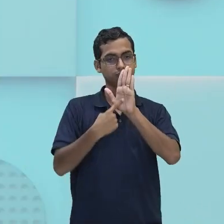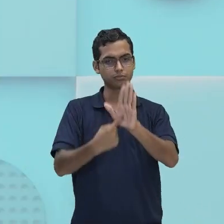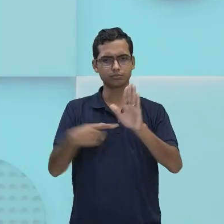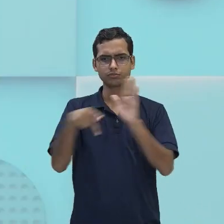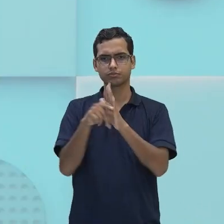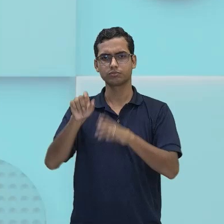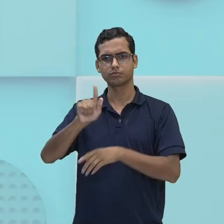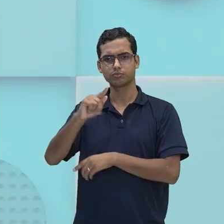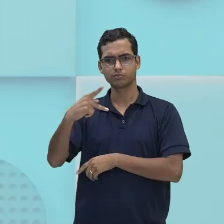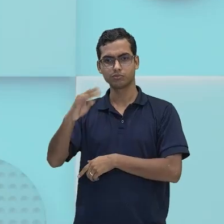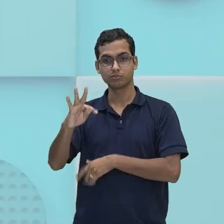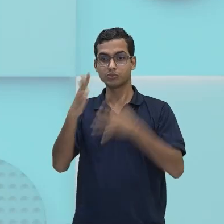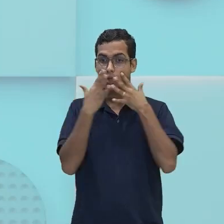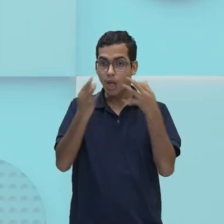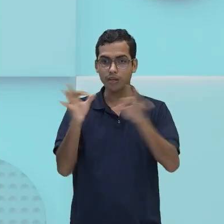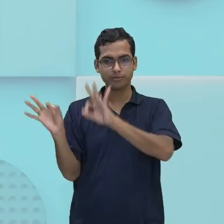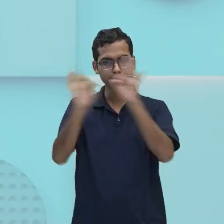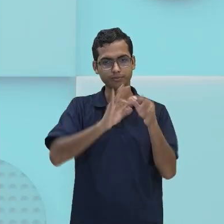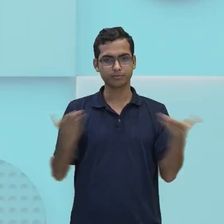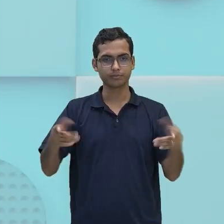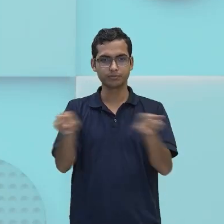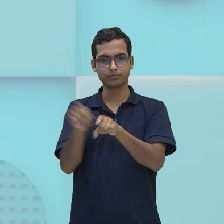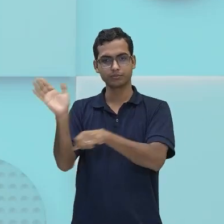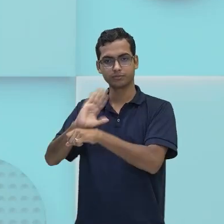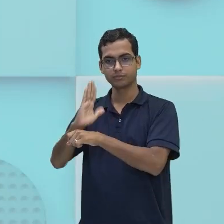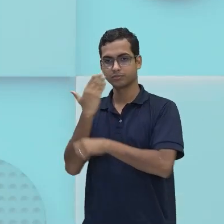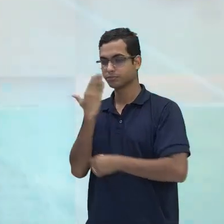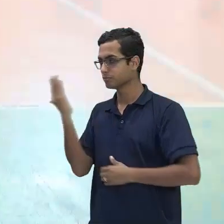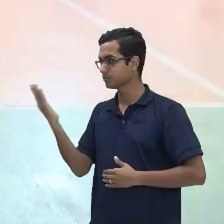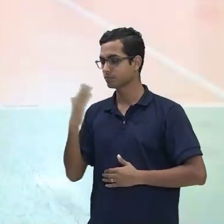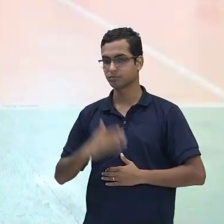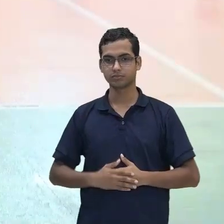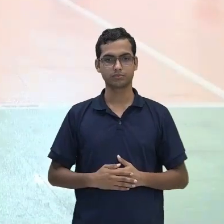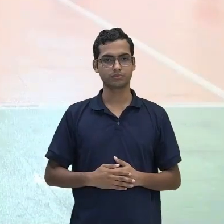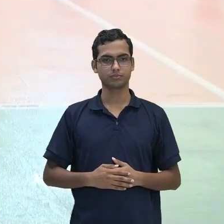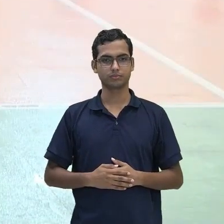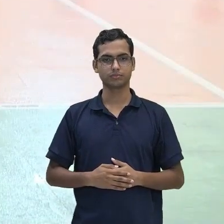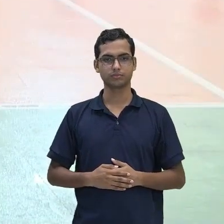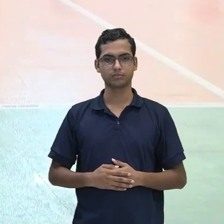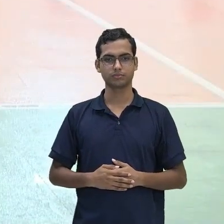GPT, eu quero que vocês prestem bastante atenção no próximo vídeo.